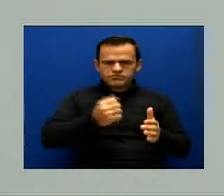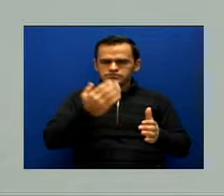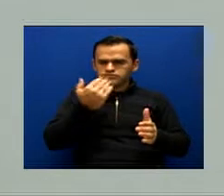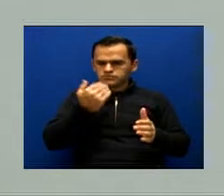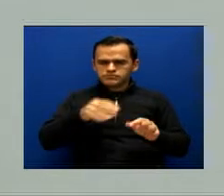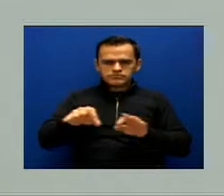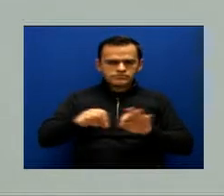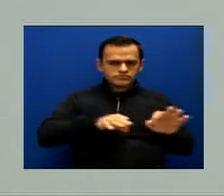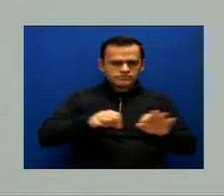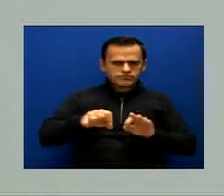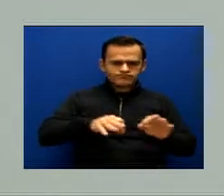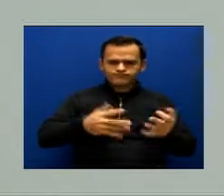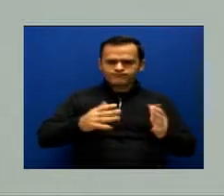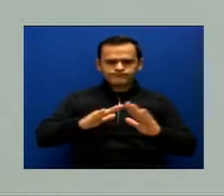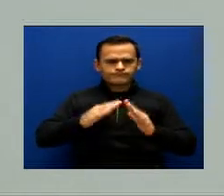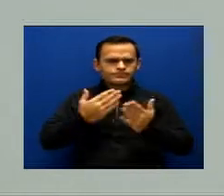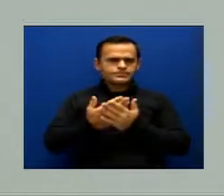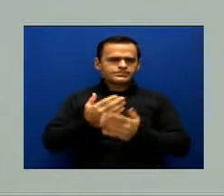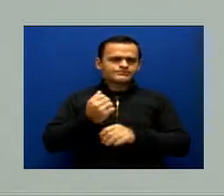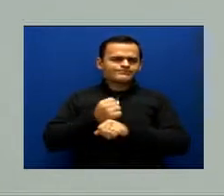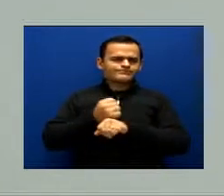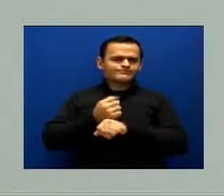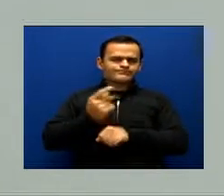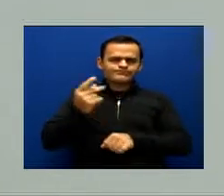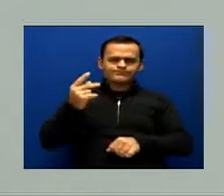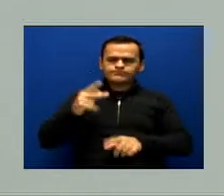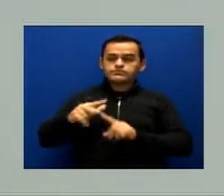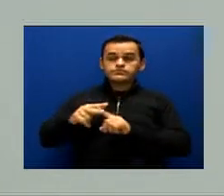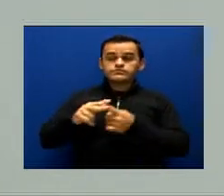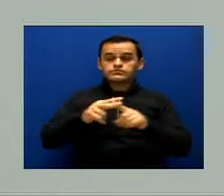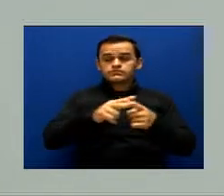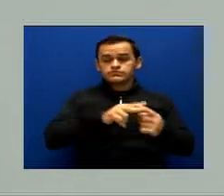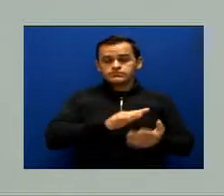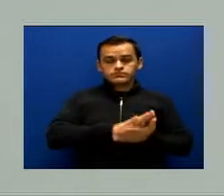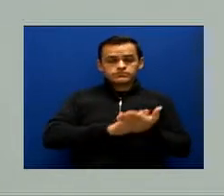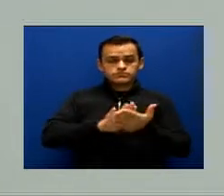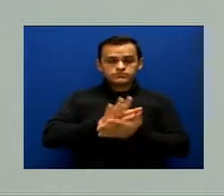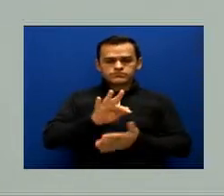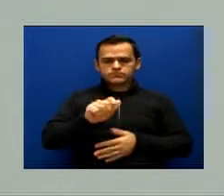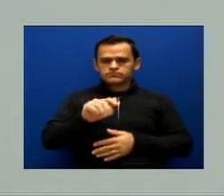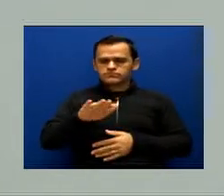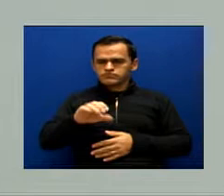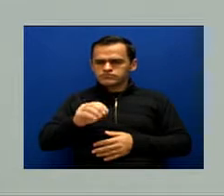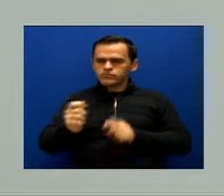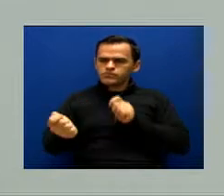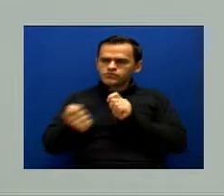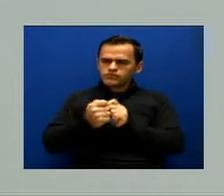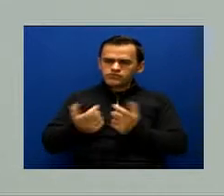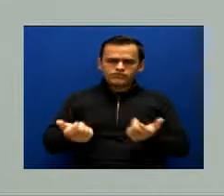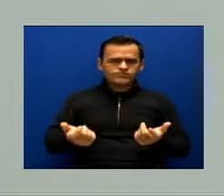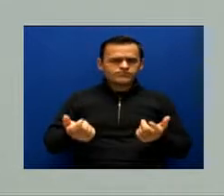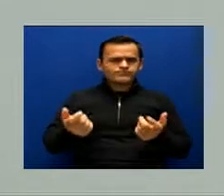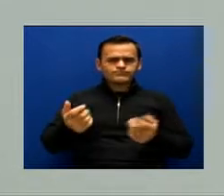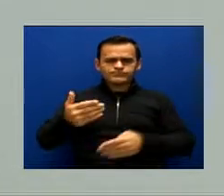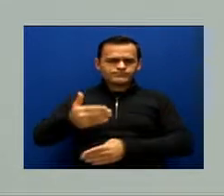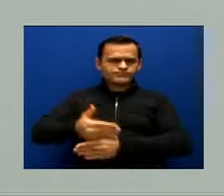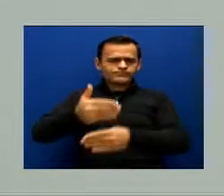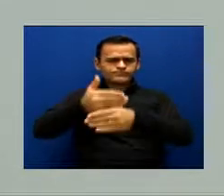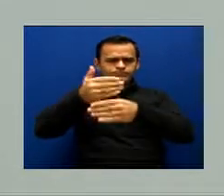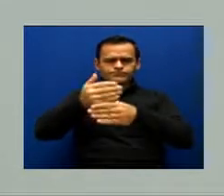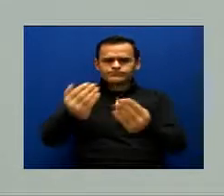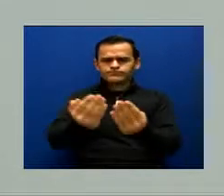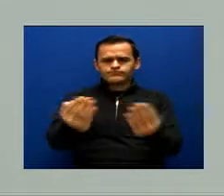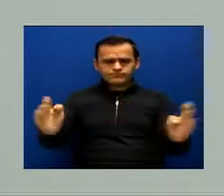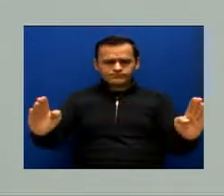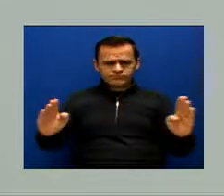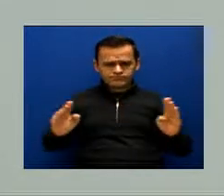A própria escola não tem reforma nenhuma há anos. Levei o Fábio, levei o Henrique. Vai fazer, o muro também está caindo. Tem várias